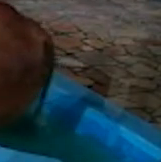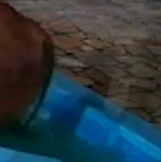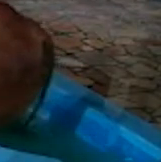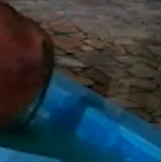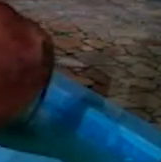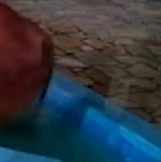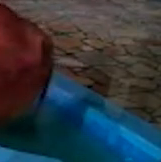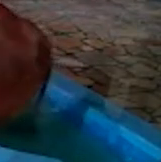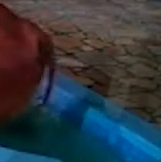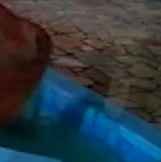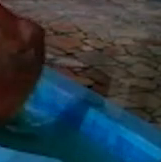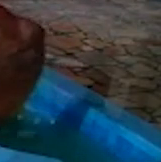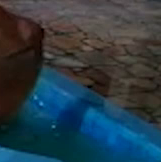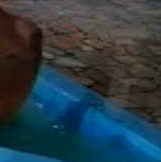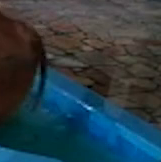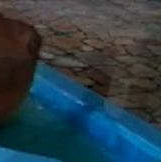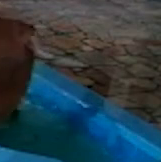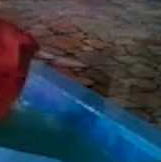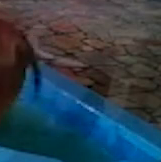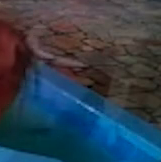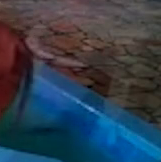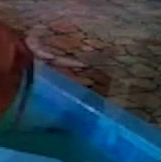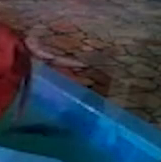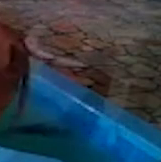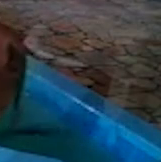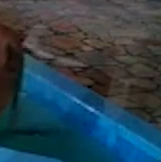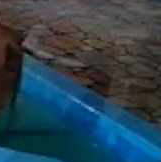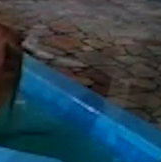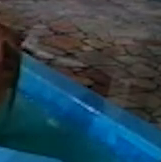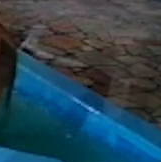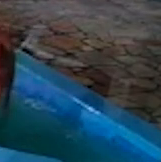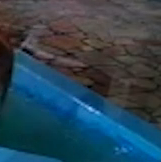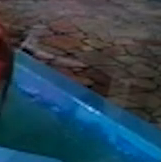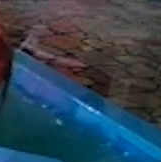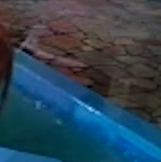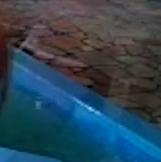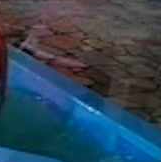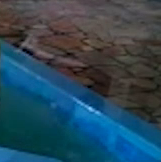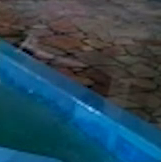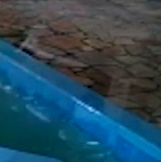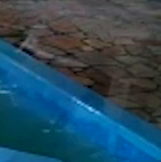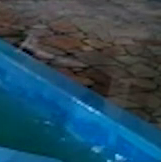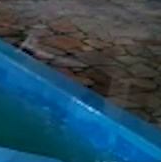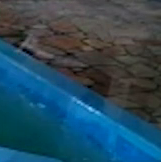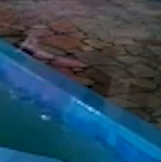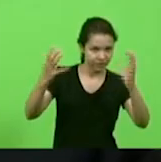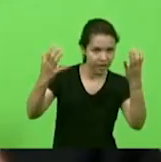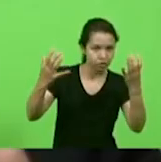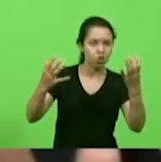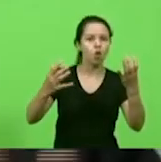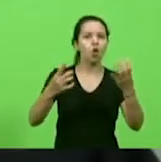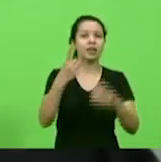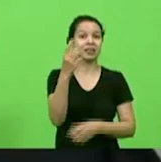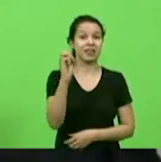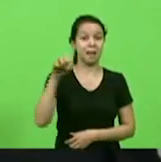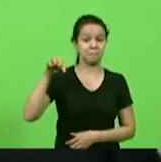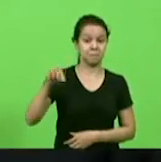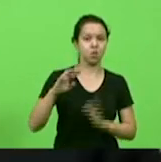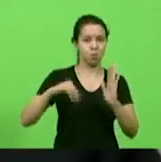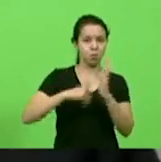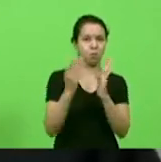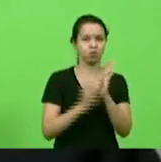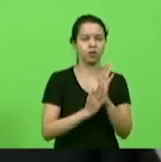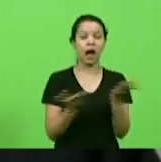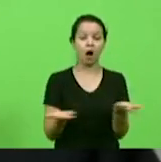apresentar novo projeto, mais rigoroso, para tentar conter a prática no litoral do estado. Agora nós vamos modificar a